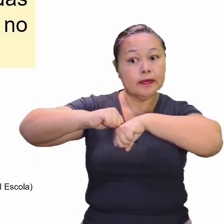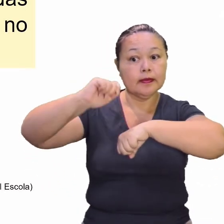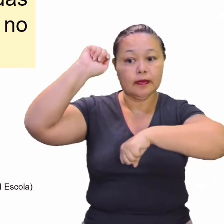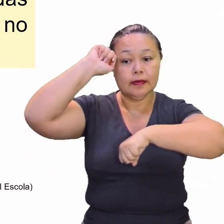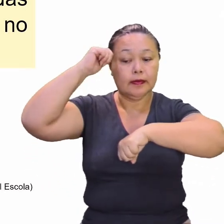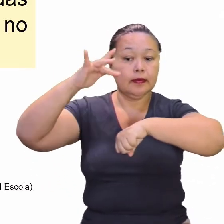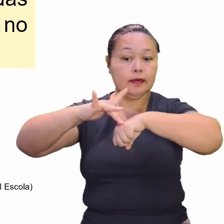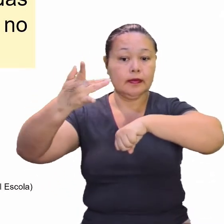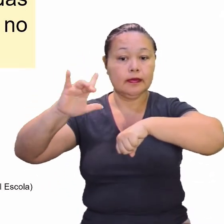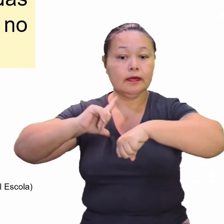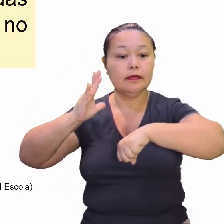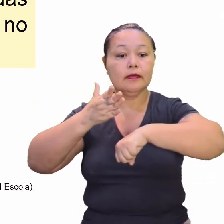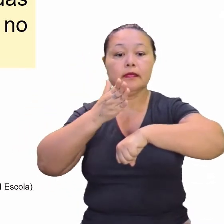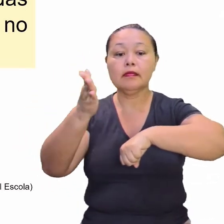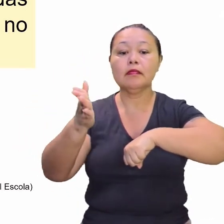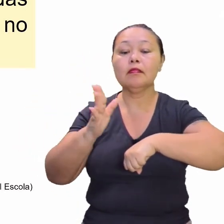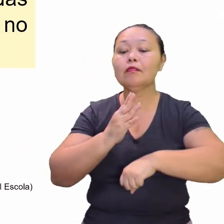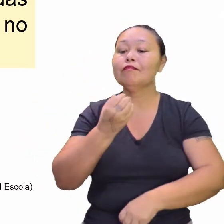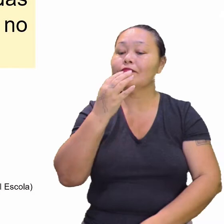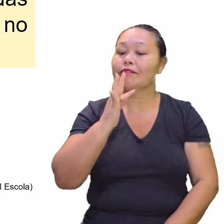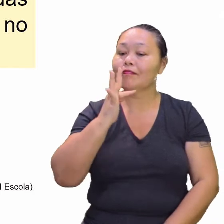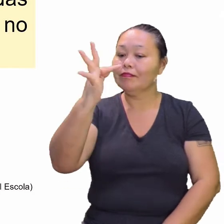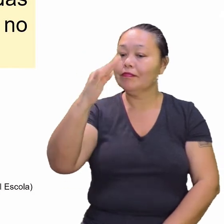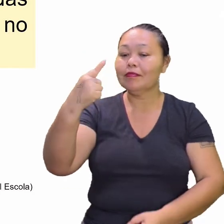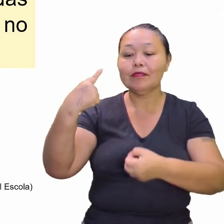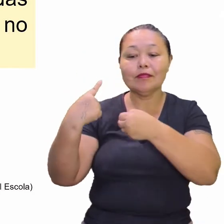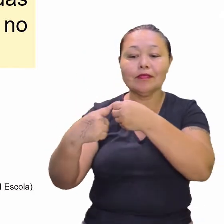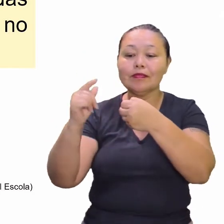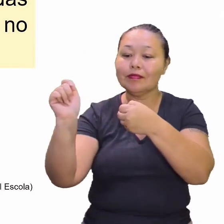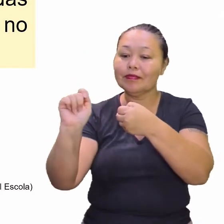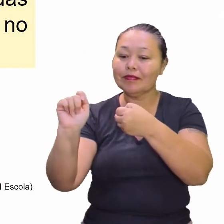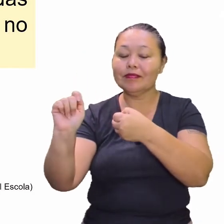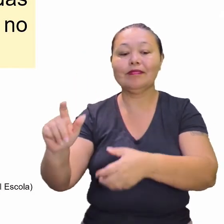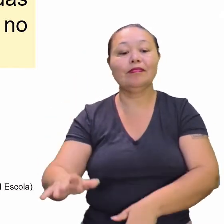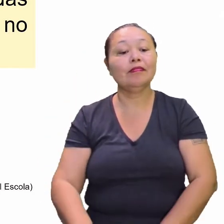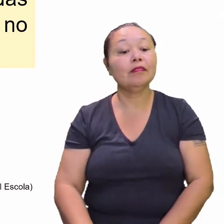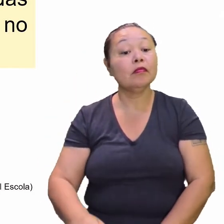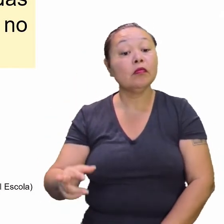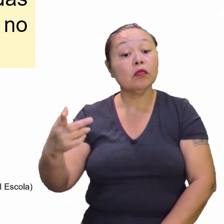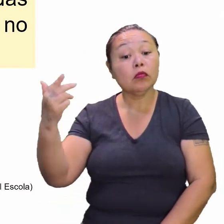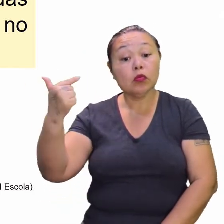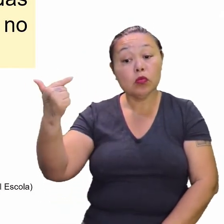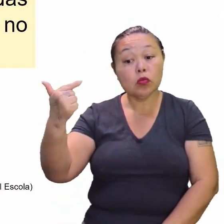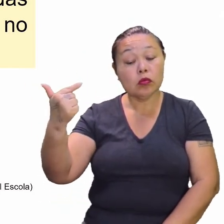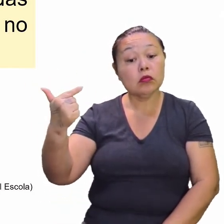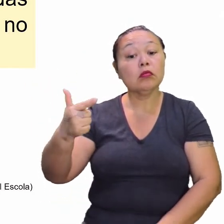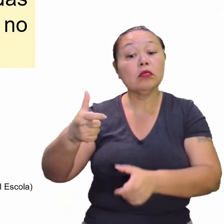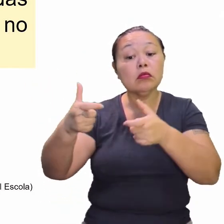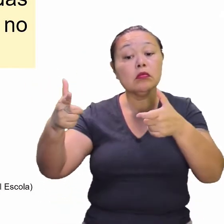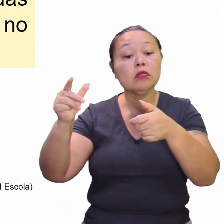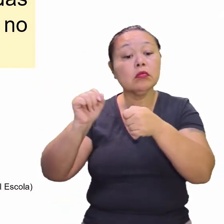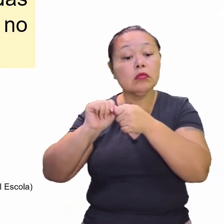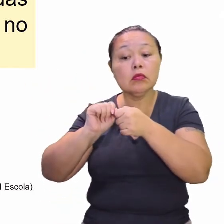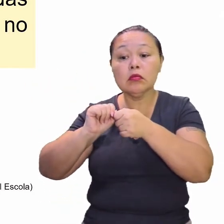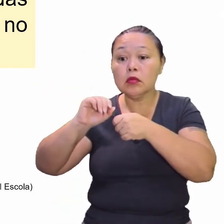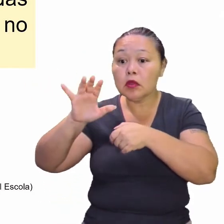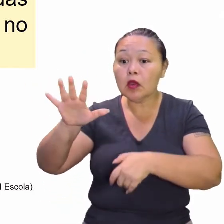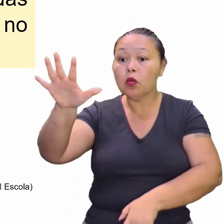cassiterita, principalmente lá no Bom Futuro, em Ariquemes, como falamos. É o segundo maior